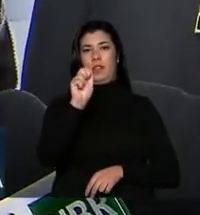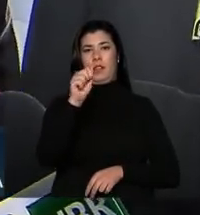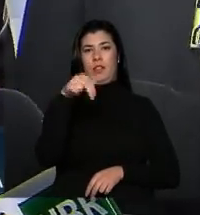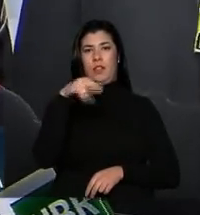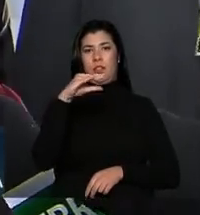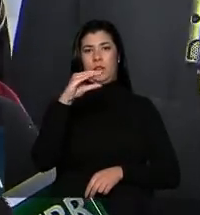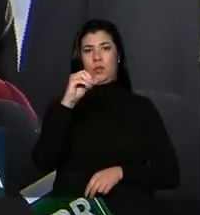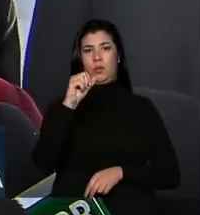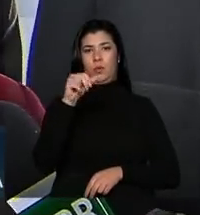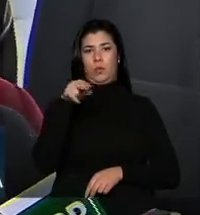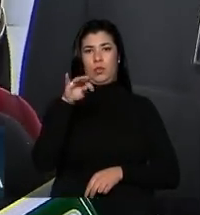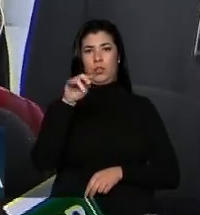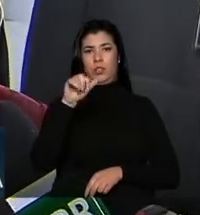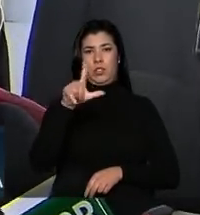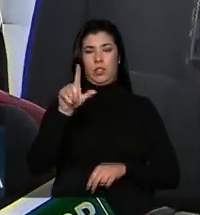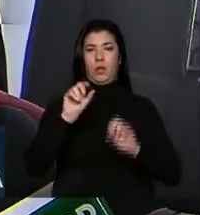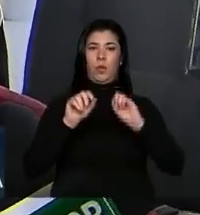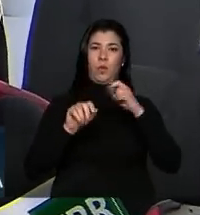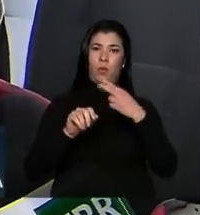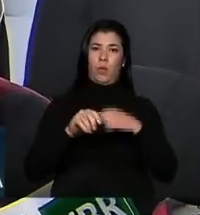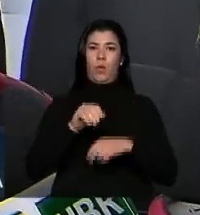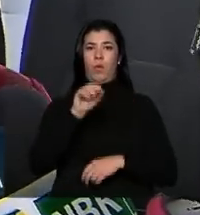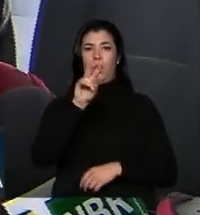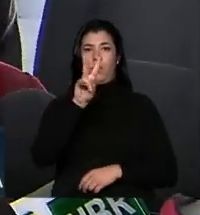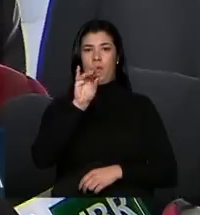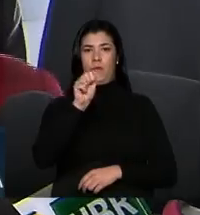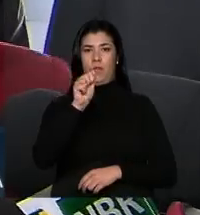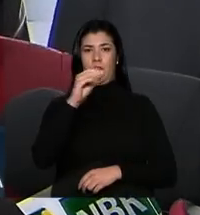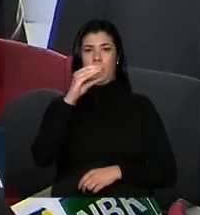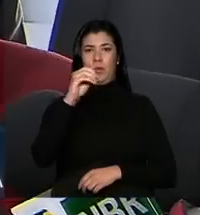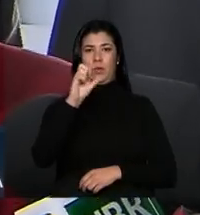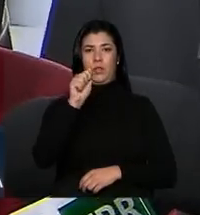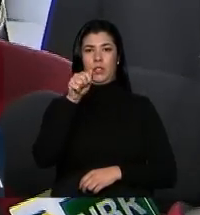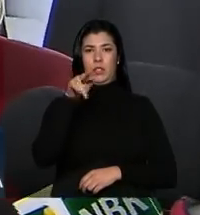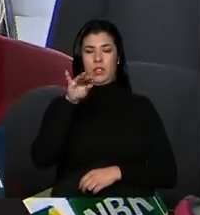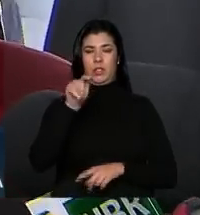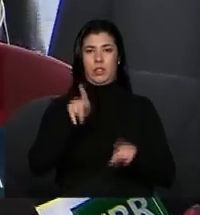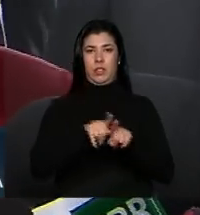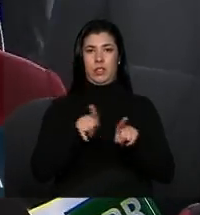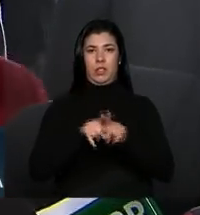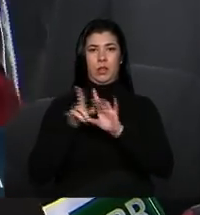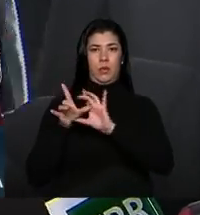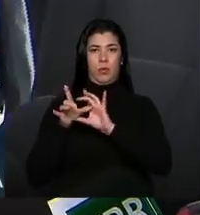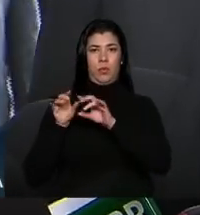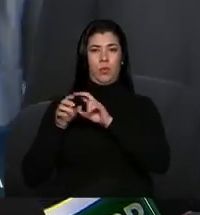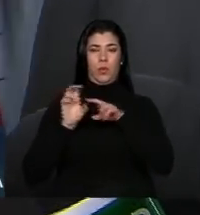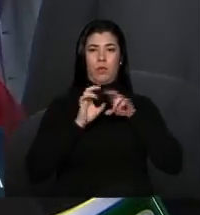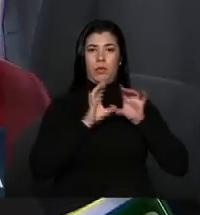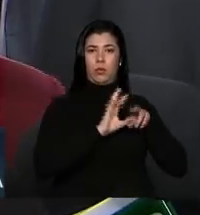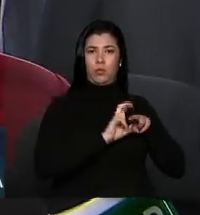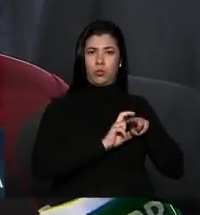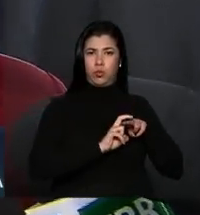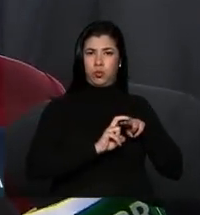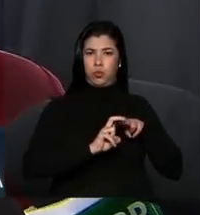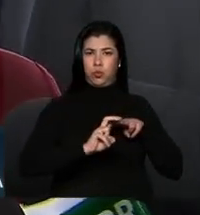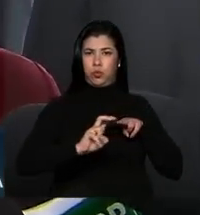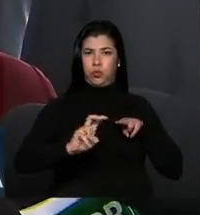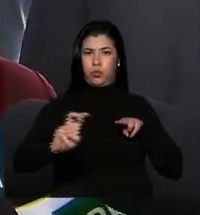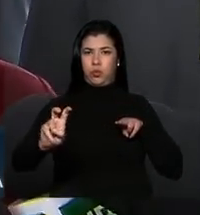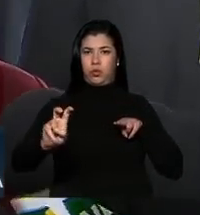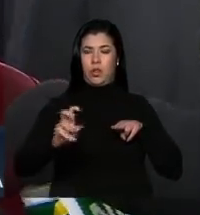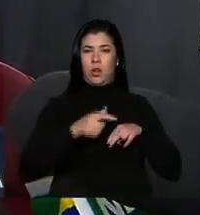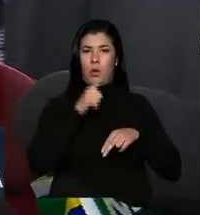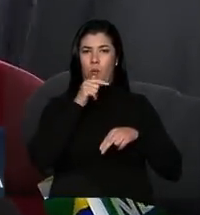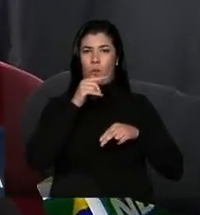uma ferrovia estratégica para o Brasil, ela liga o Atlântico ao Pacífico.